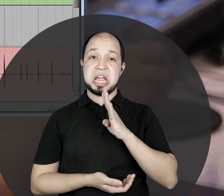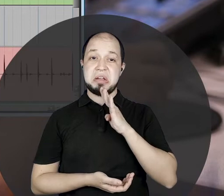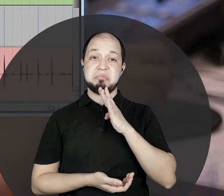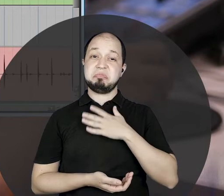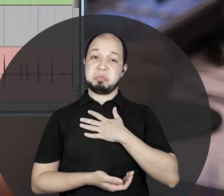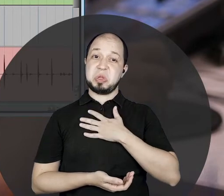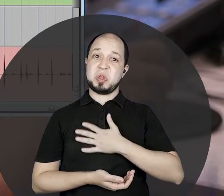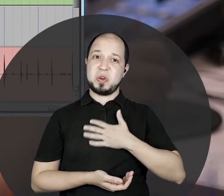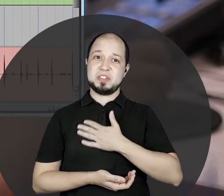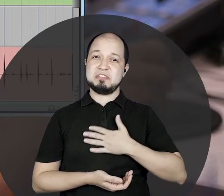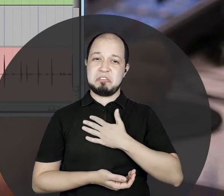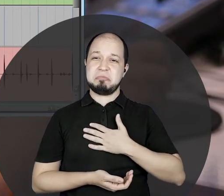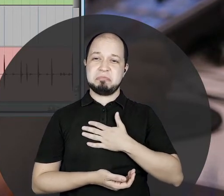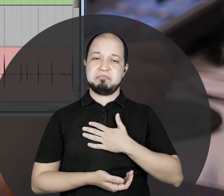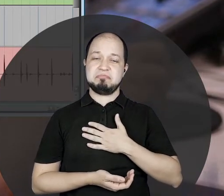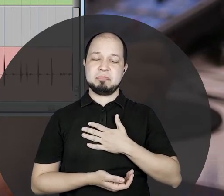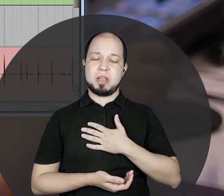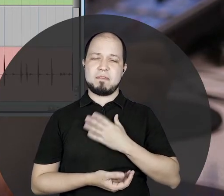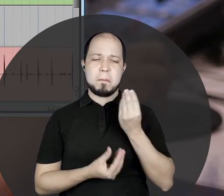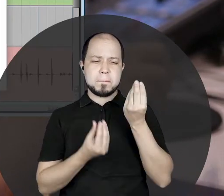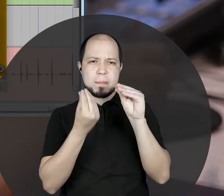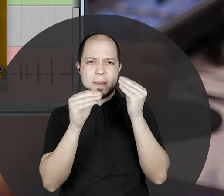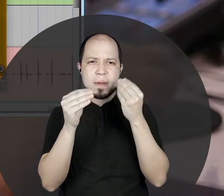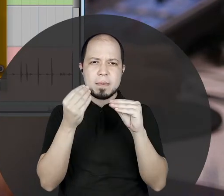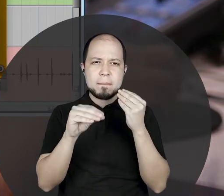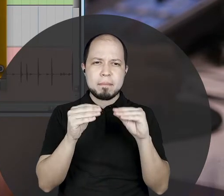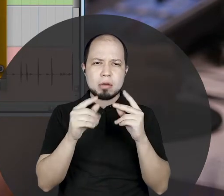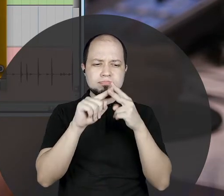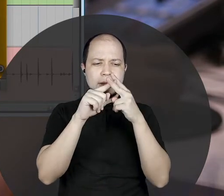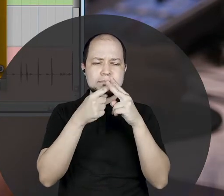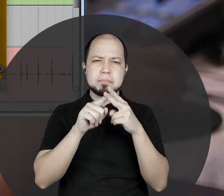Legal, tô gostando. A gente vai incrementando, né?